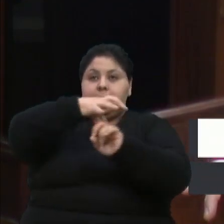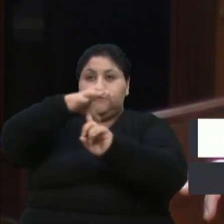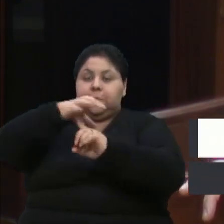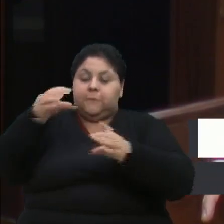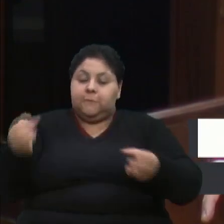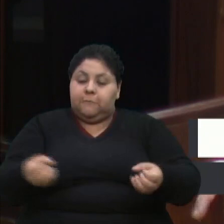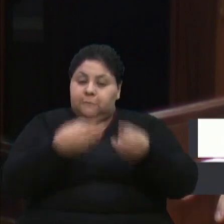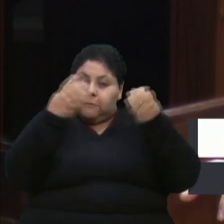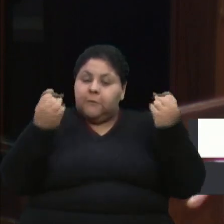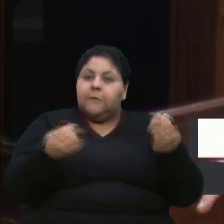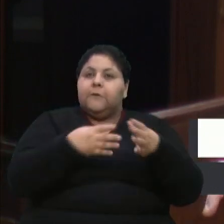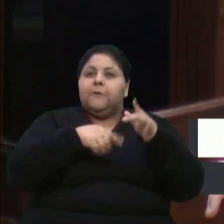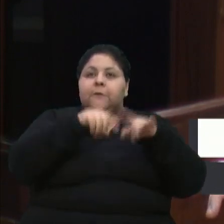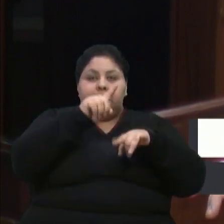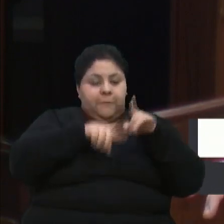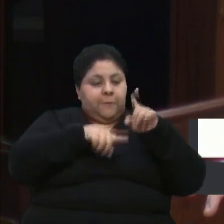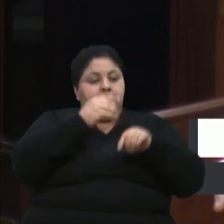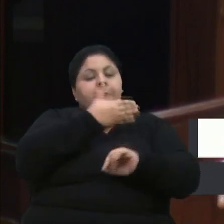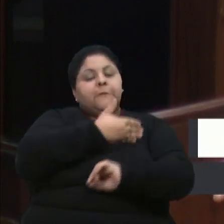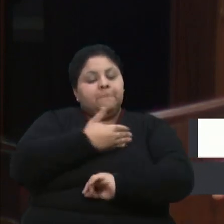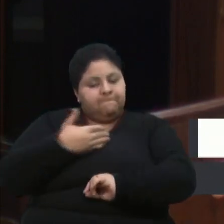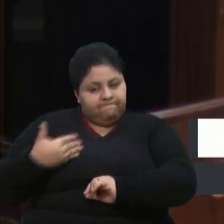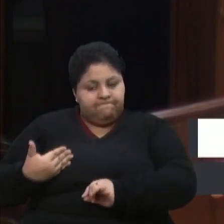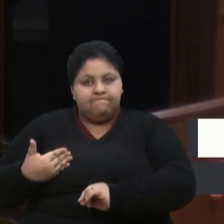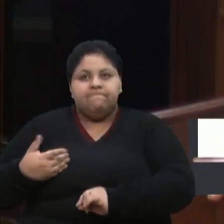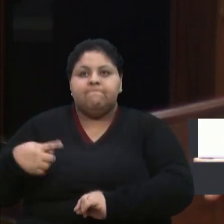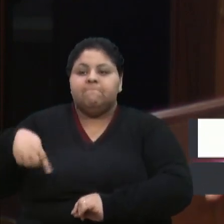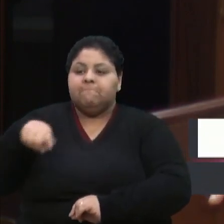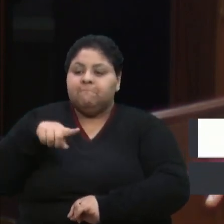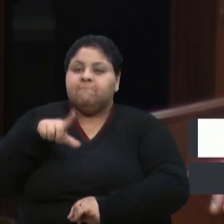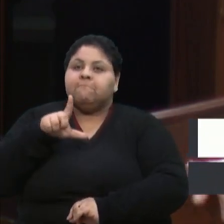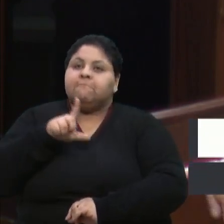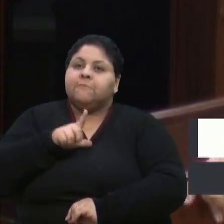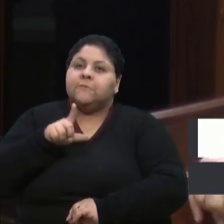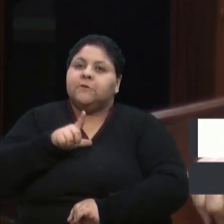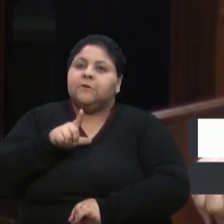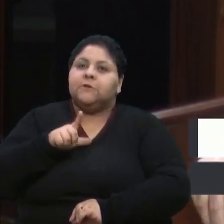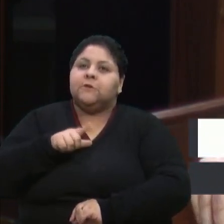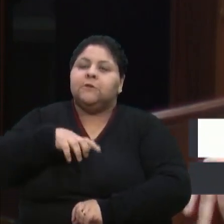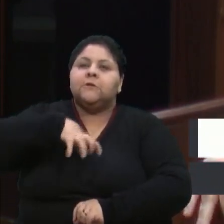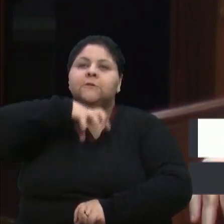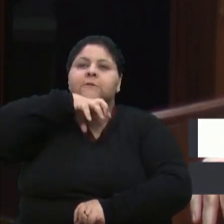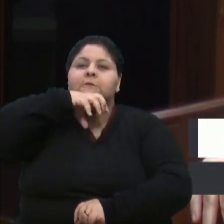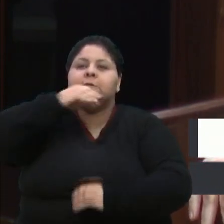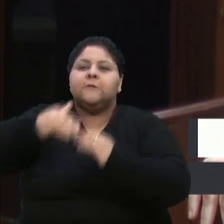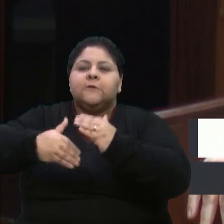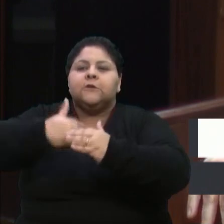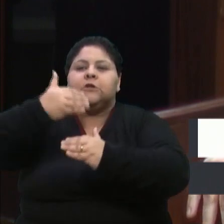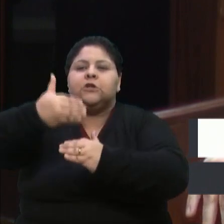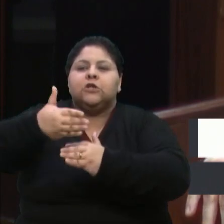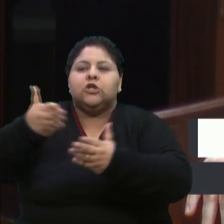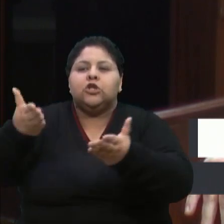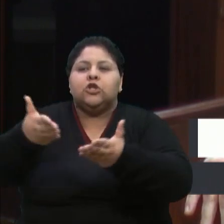Maesa, mercado público. Nós temos aquele terreno da frente que está desocupado hoje.